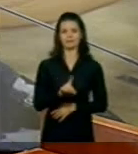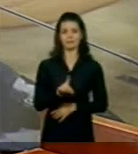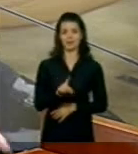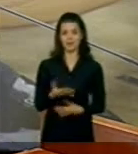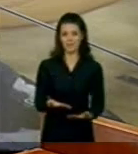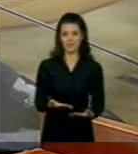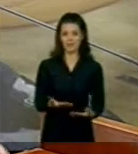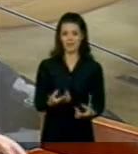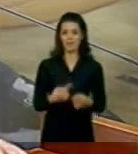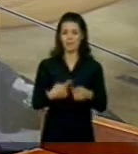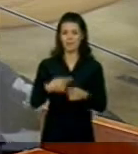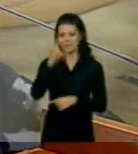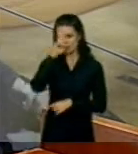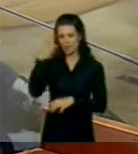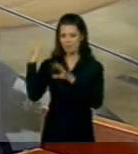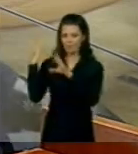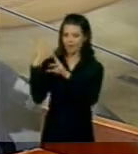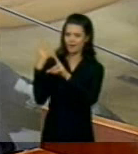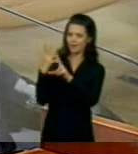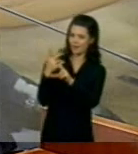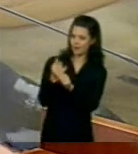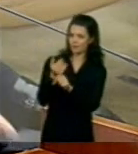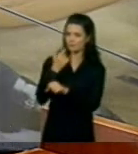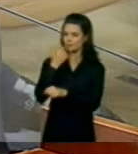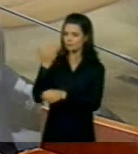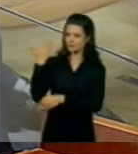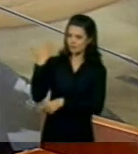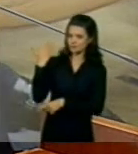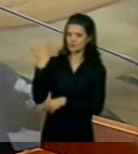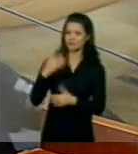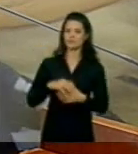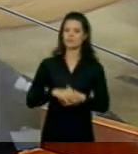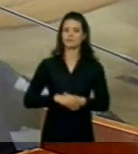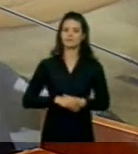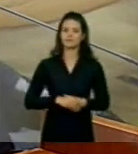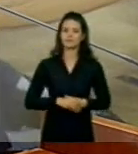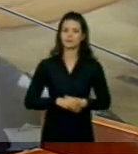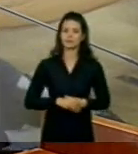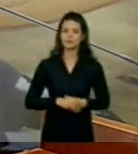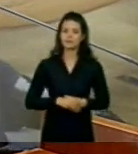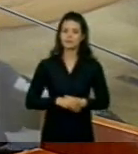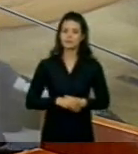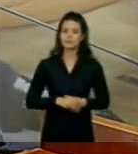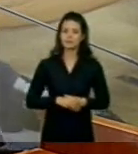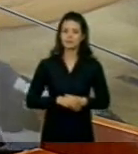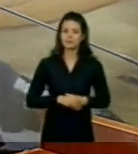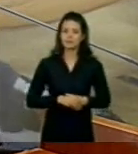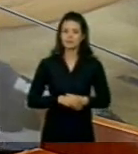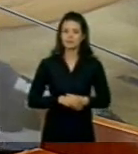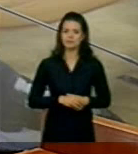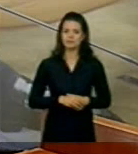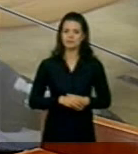fatos históricos, não só do passado remoto, do passado recente, quanto do remoto,